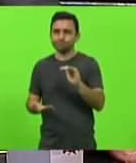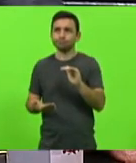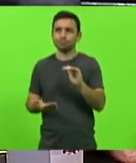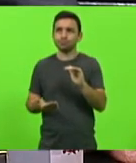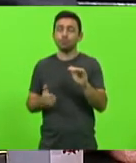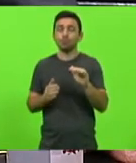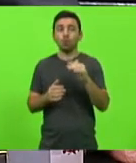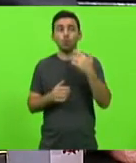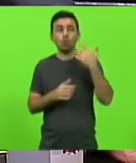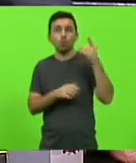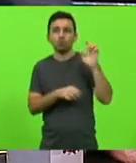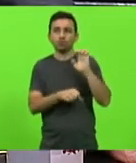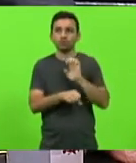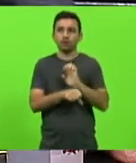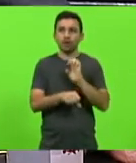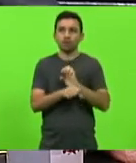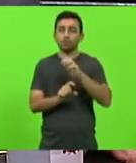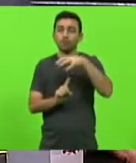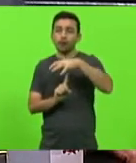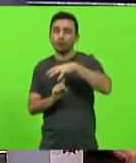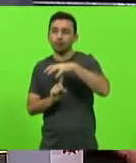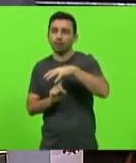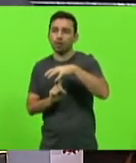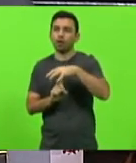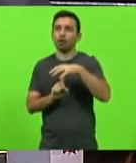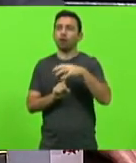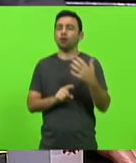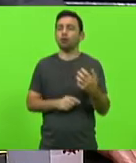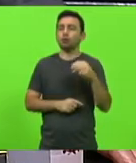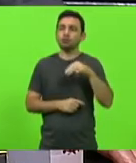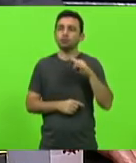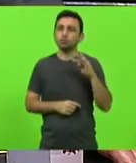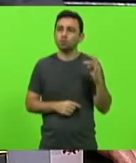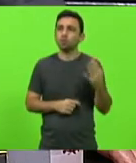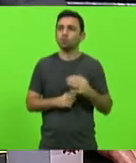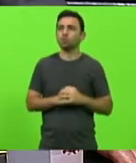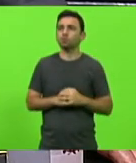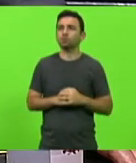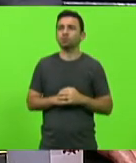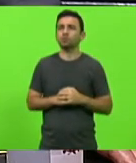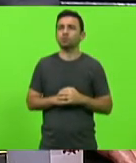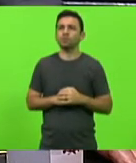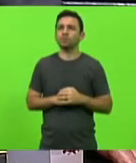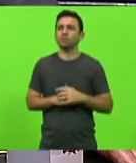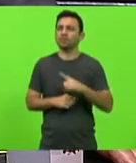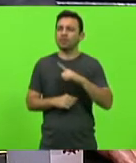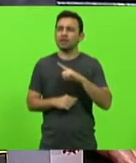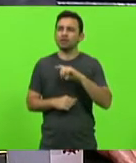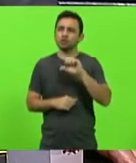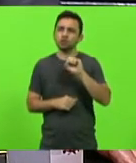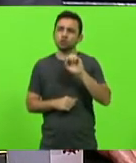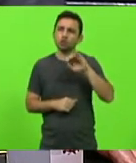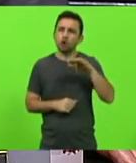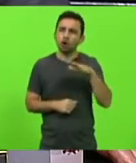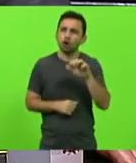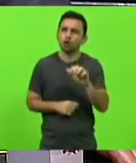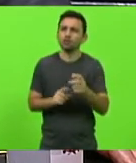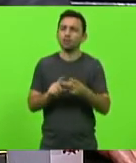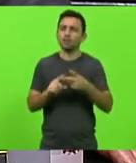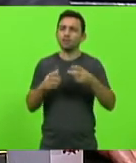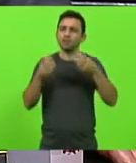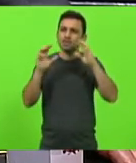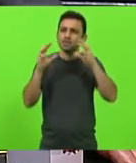outros estados, do Paraná, do Mato Grosso, principalmente quando se fala de soja, de milho, por um